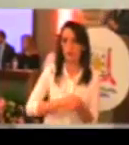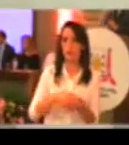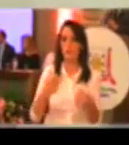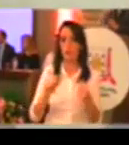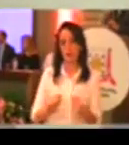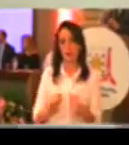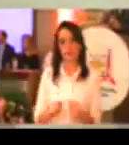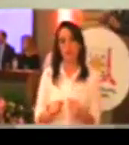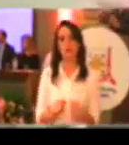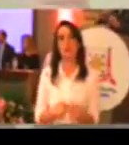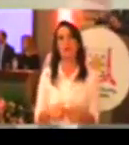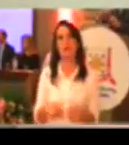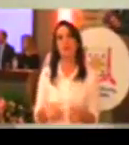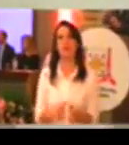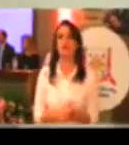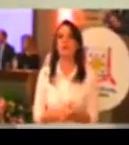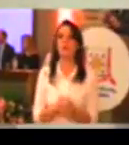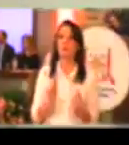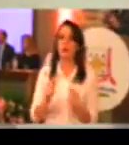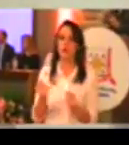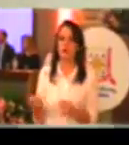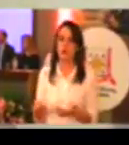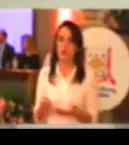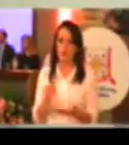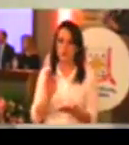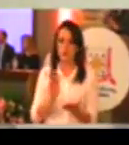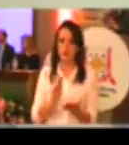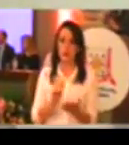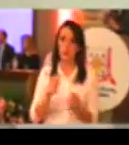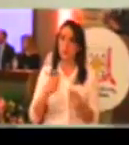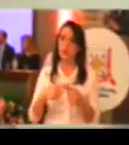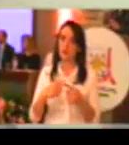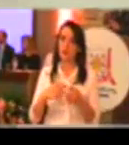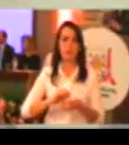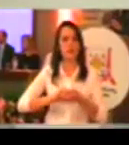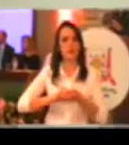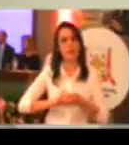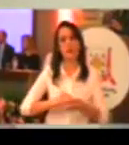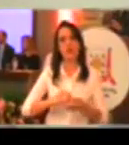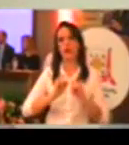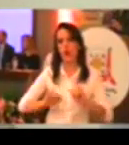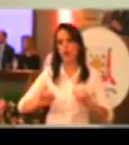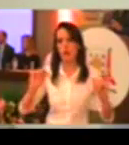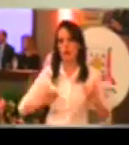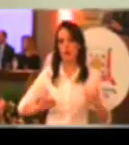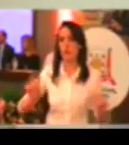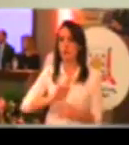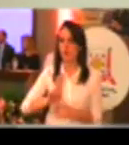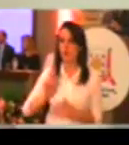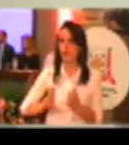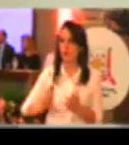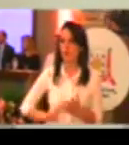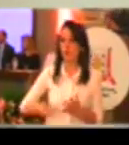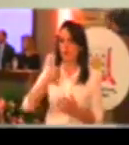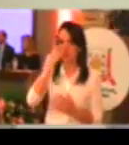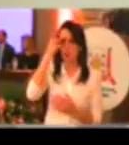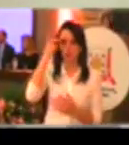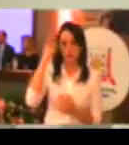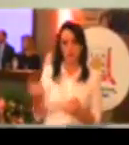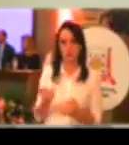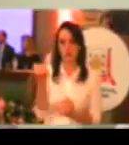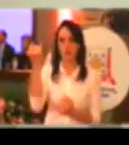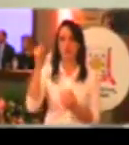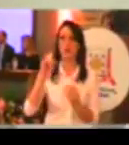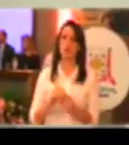alguma instituição, faça comunicar aqui ao protocolo, nós teremos o maior prazer em fazer este